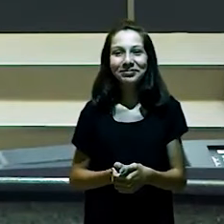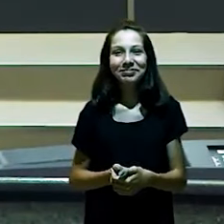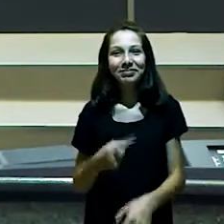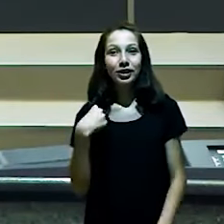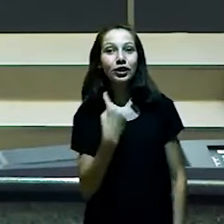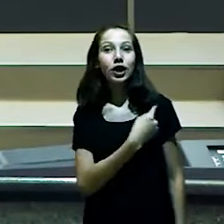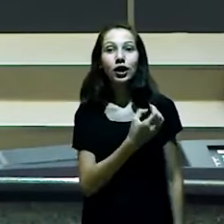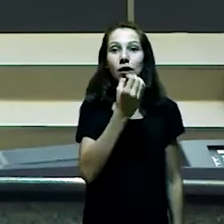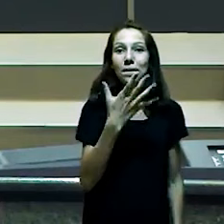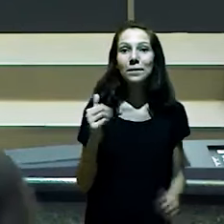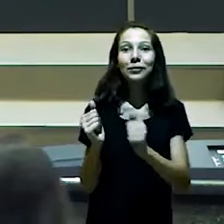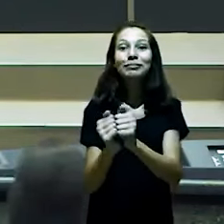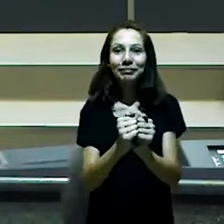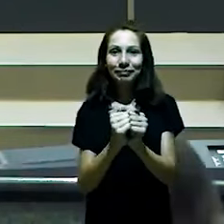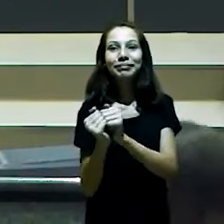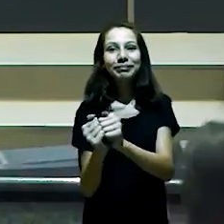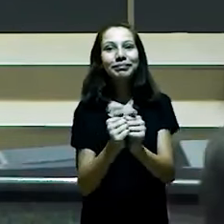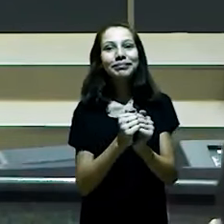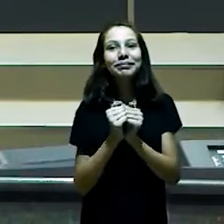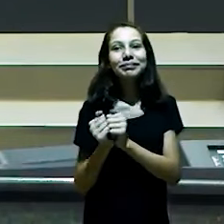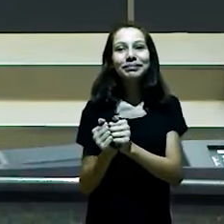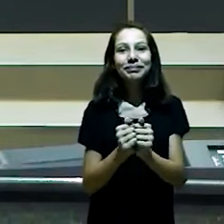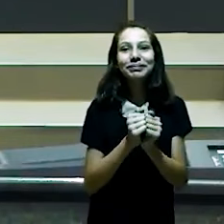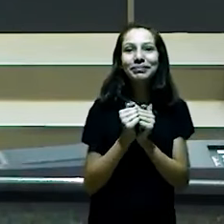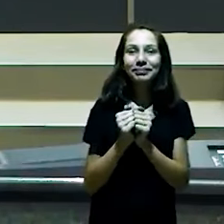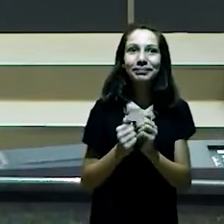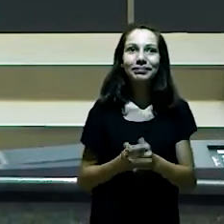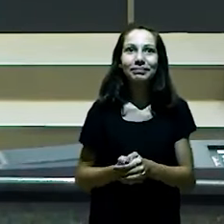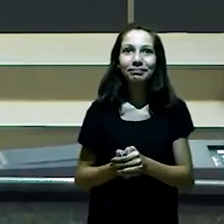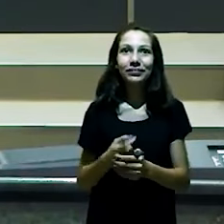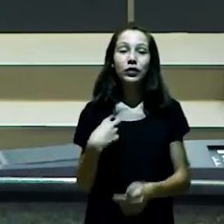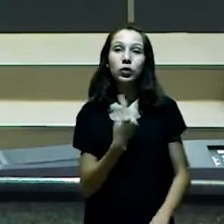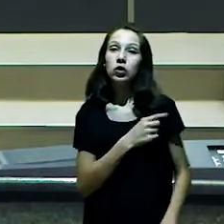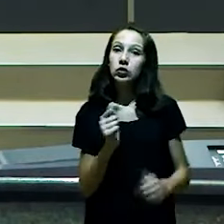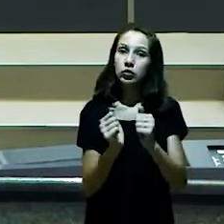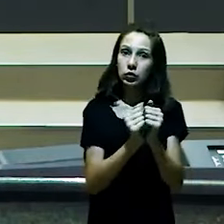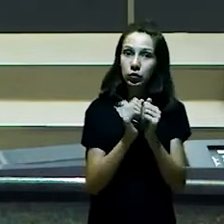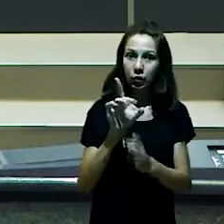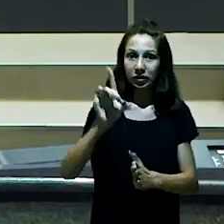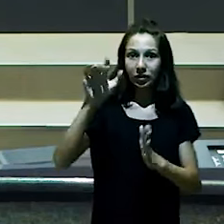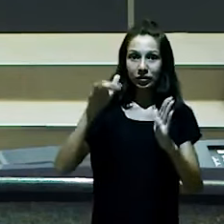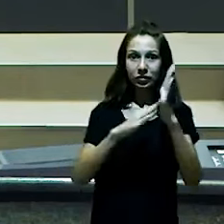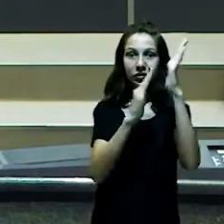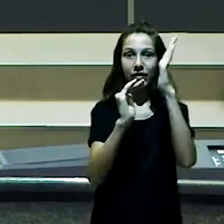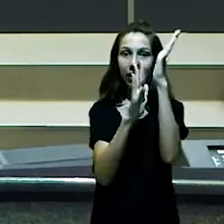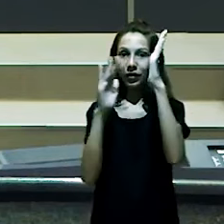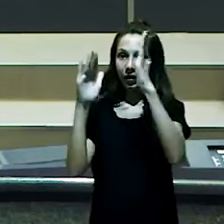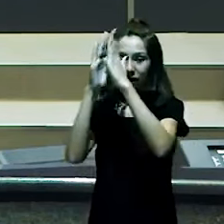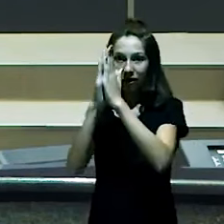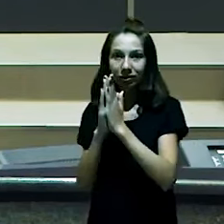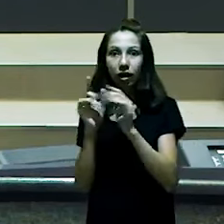Deus e separarmos esse tempo para juntos adorarmos o seu nome e